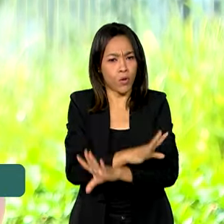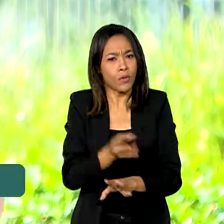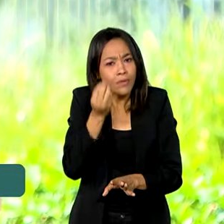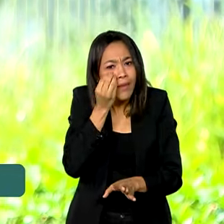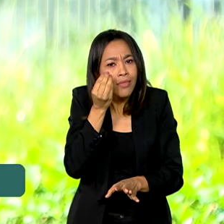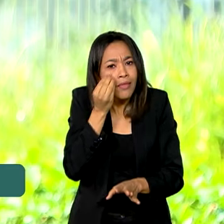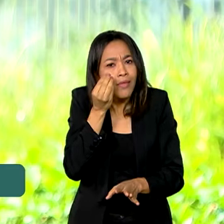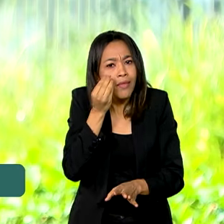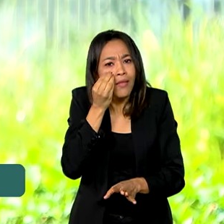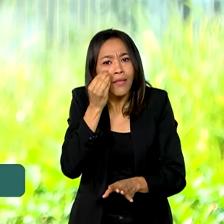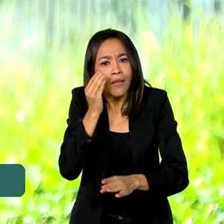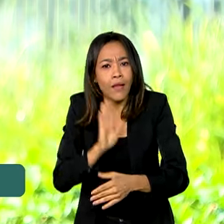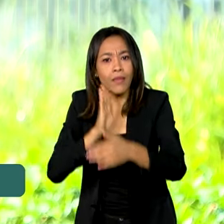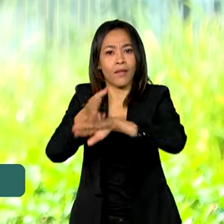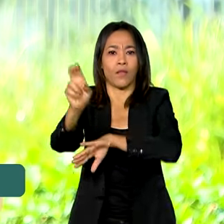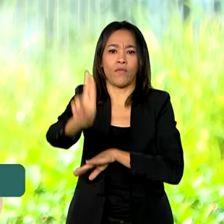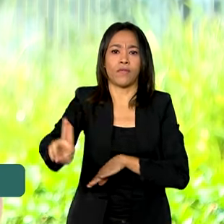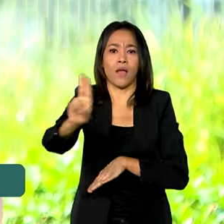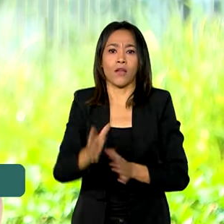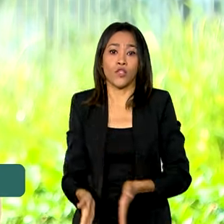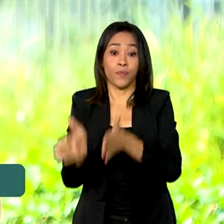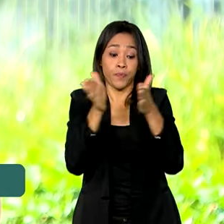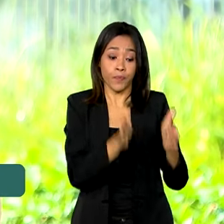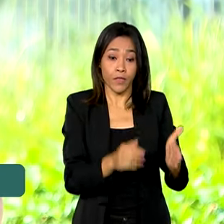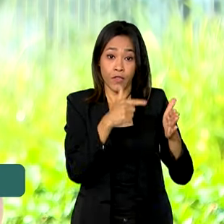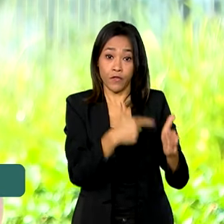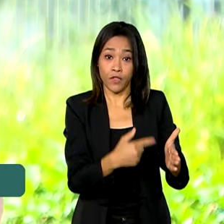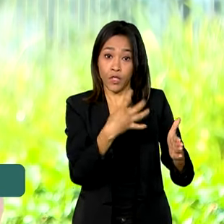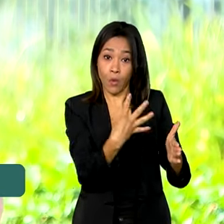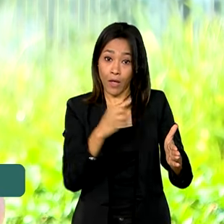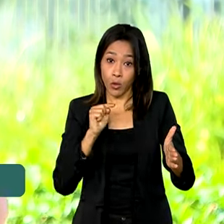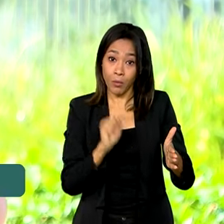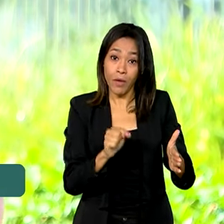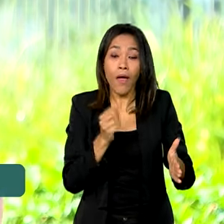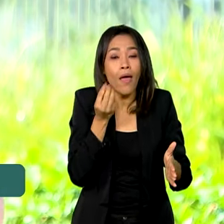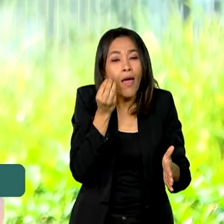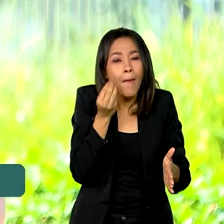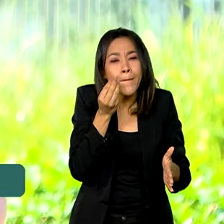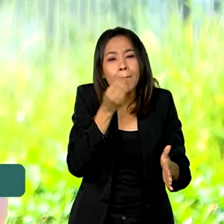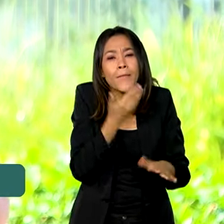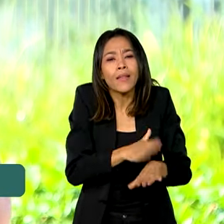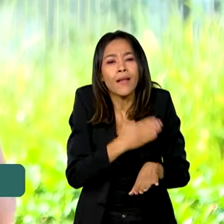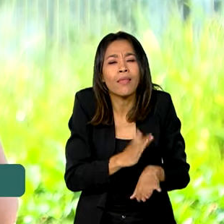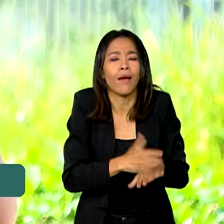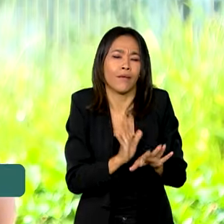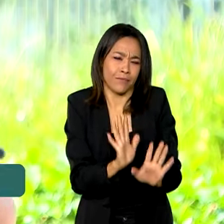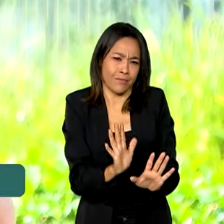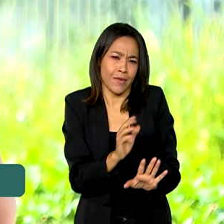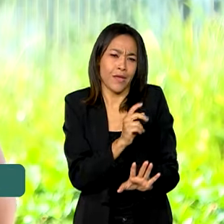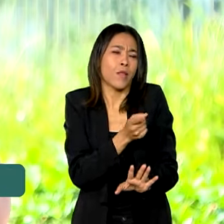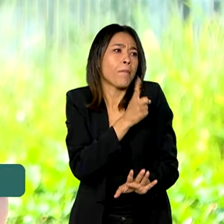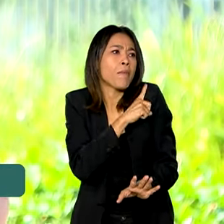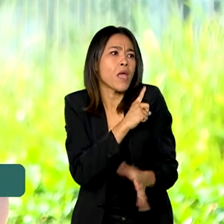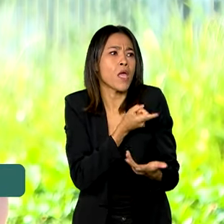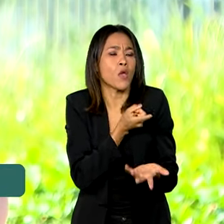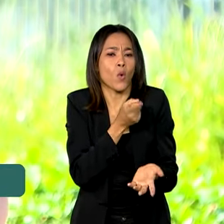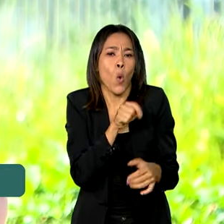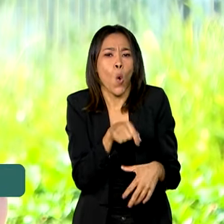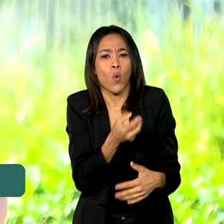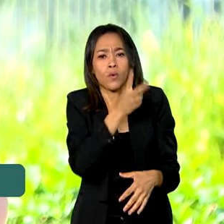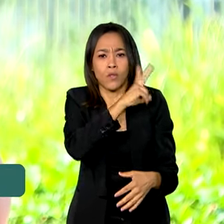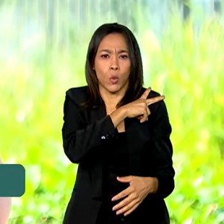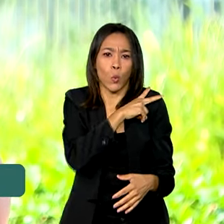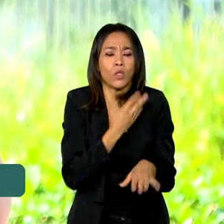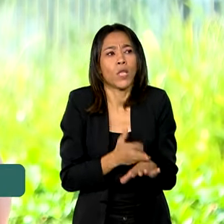uma vaga no ensino superior e 24.000 são chamados treineiros são aqueles estudantes que estão ali no primeiro ou segundo ano do